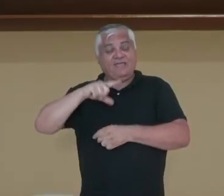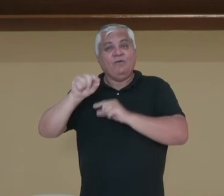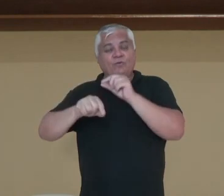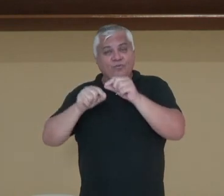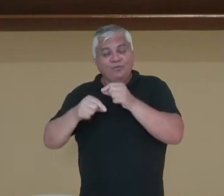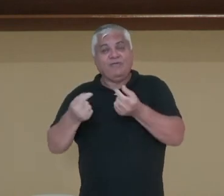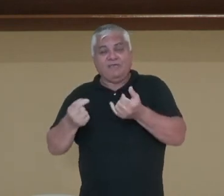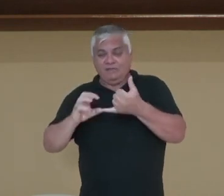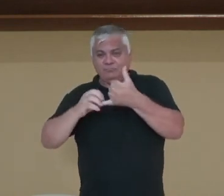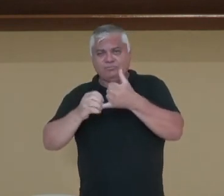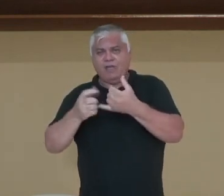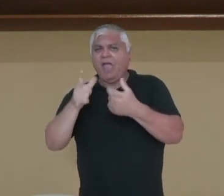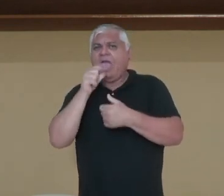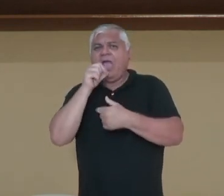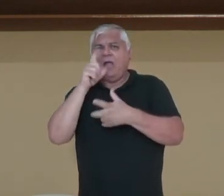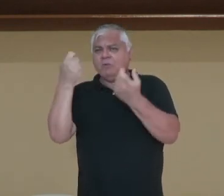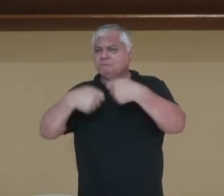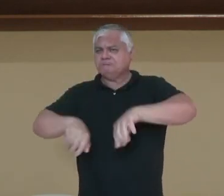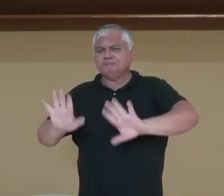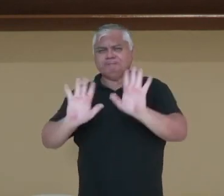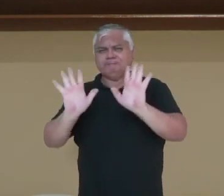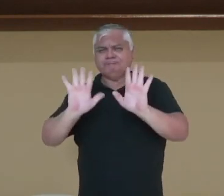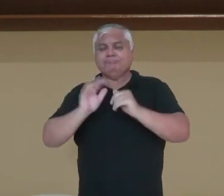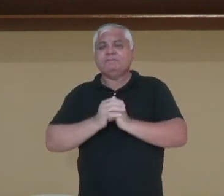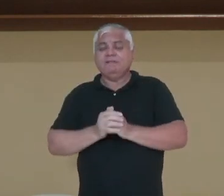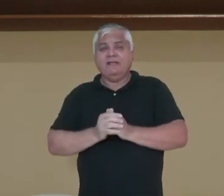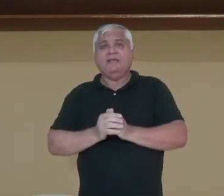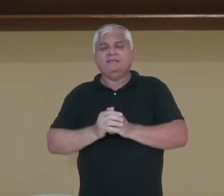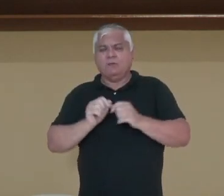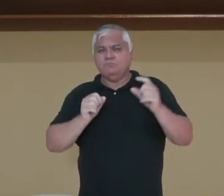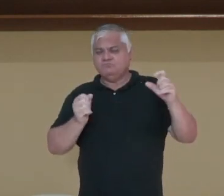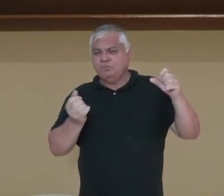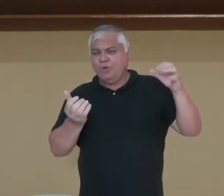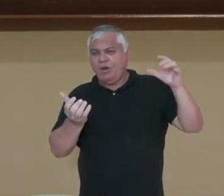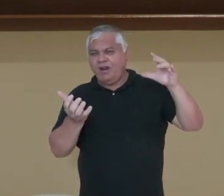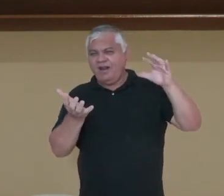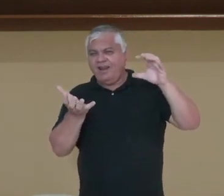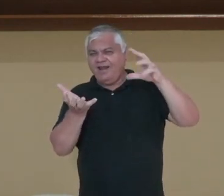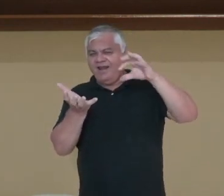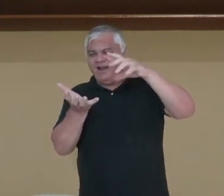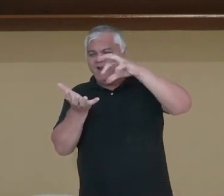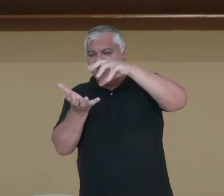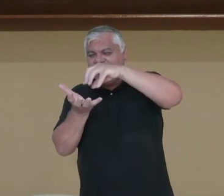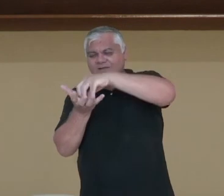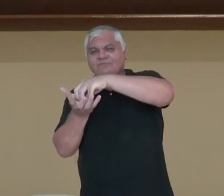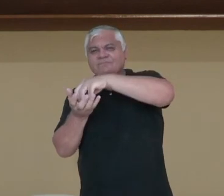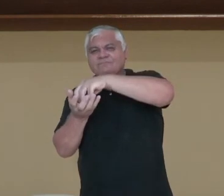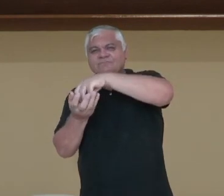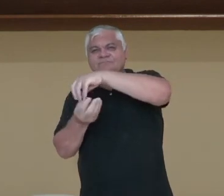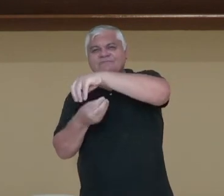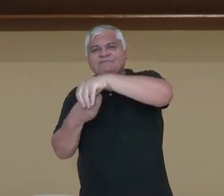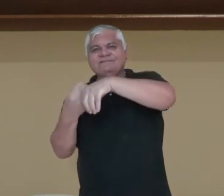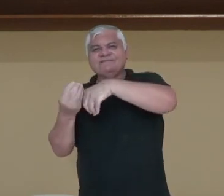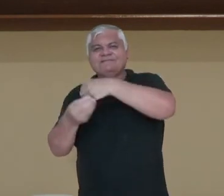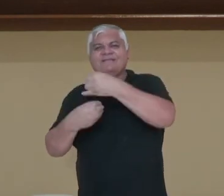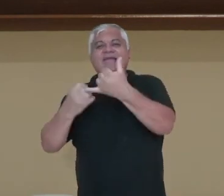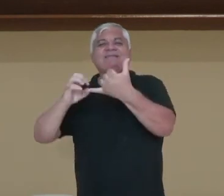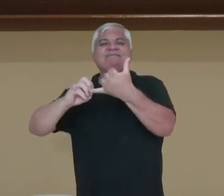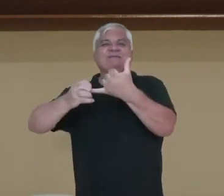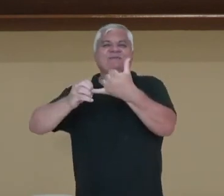que não necessita da água, com isso o gameta consegue chegar até o óvulo e assim produzir a semente. Não